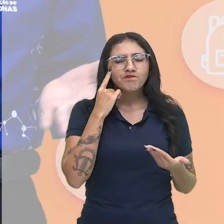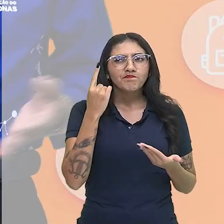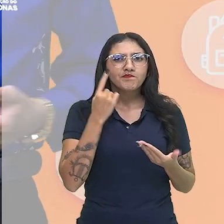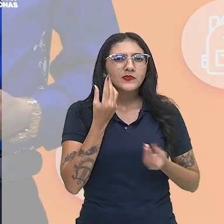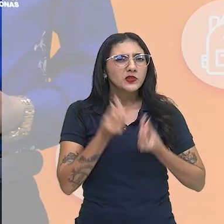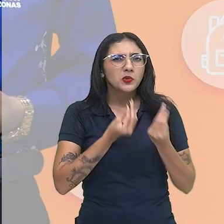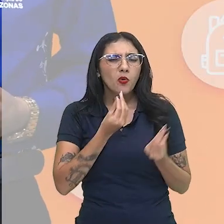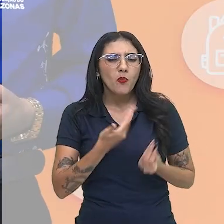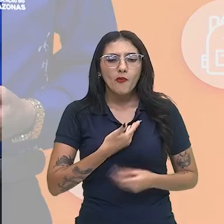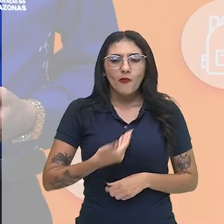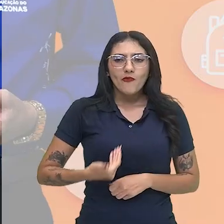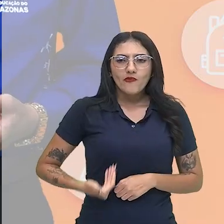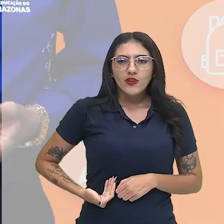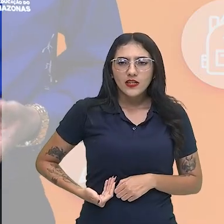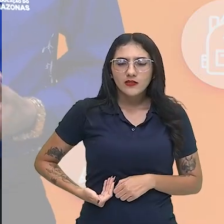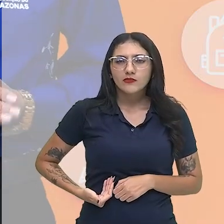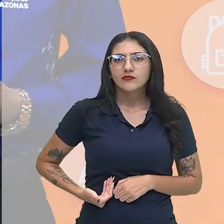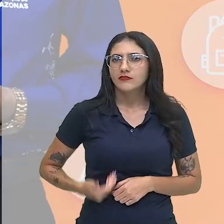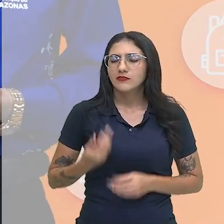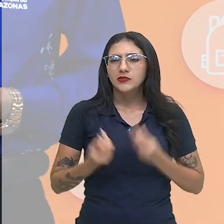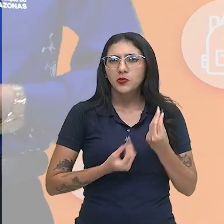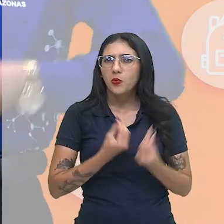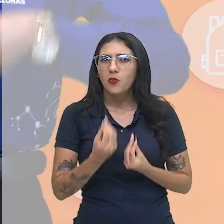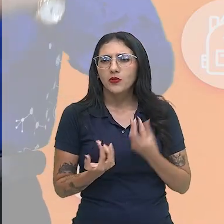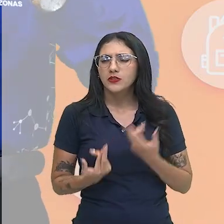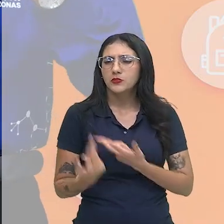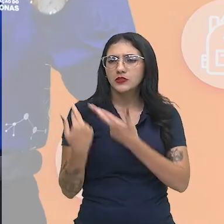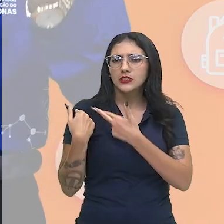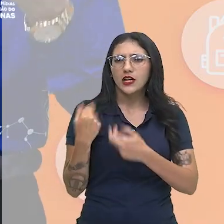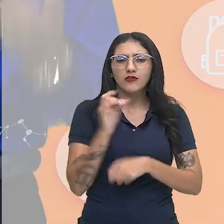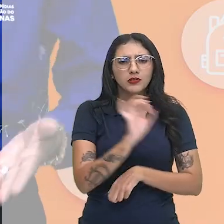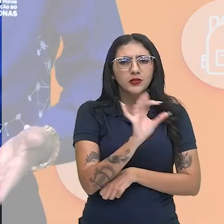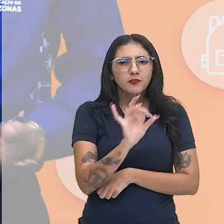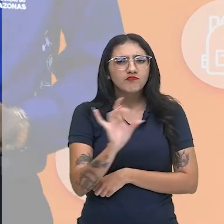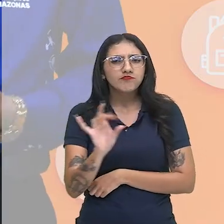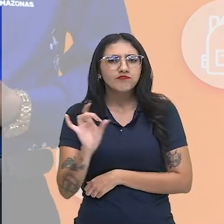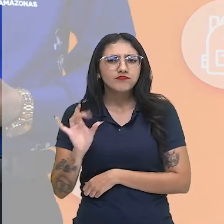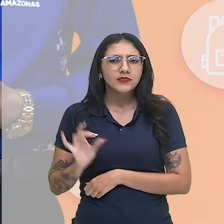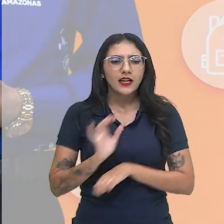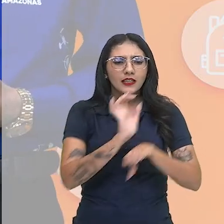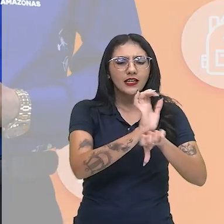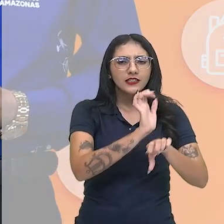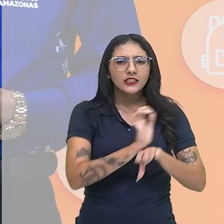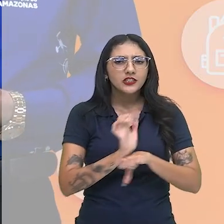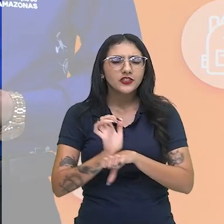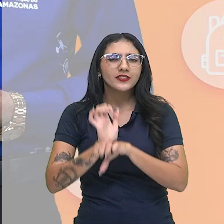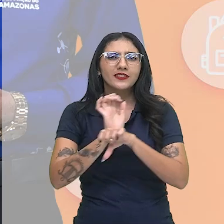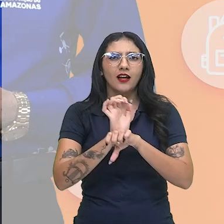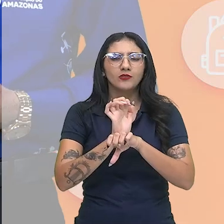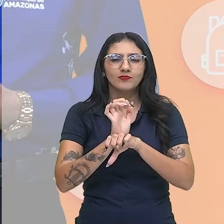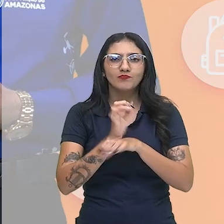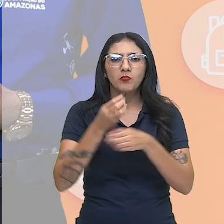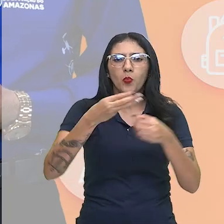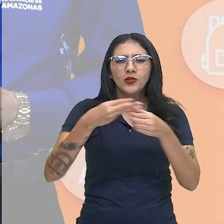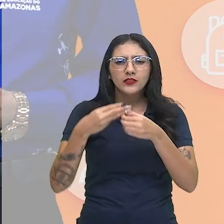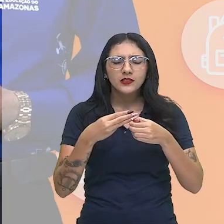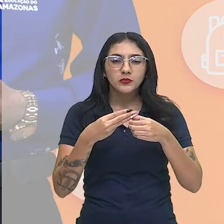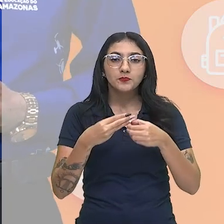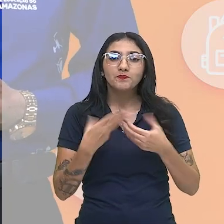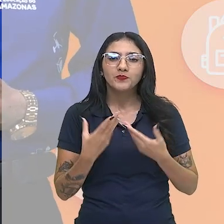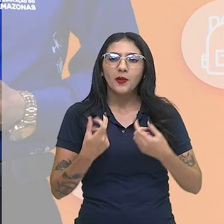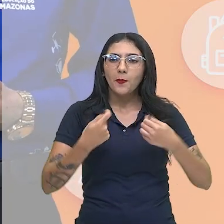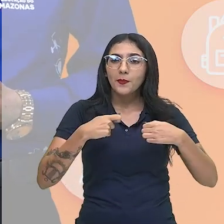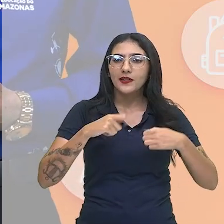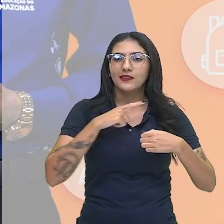fazer isso, como o seu governador vai fazer isso, como o seu prefeito vai fazer isso, ele tem que ter